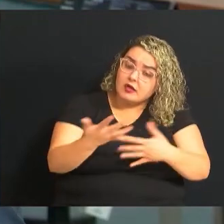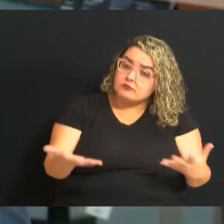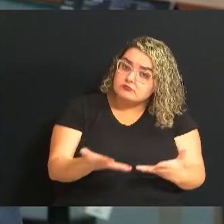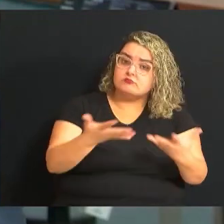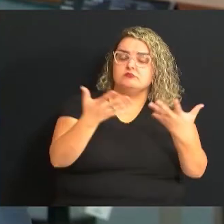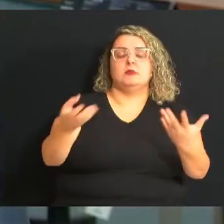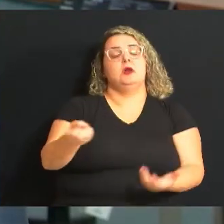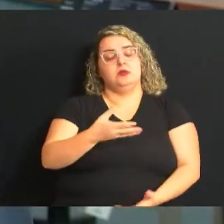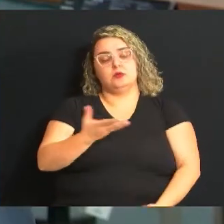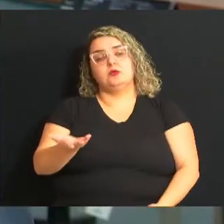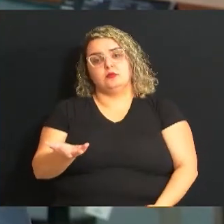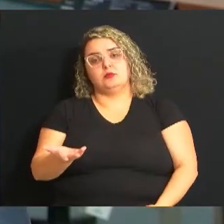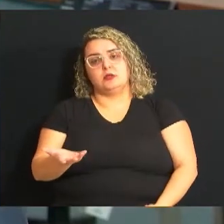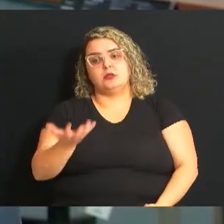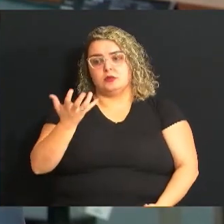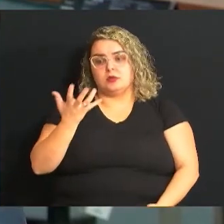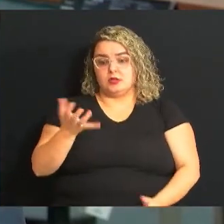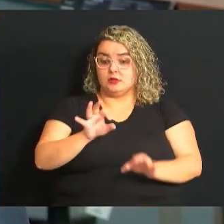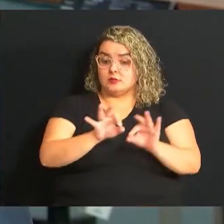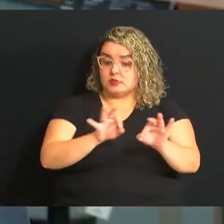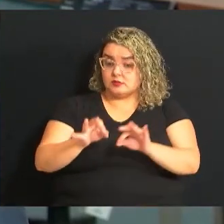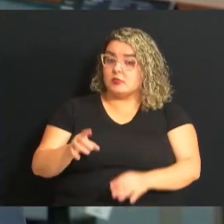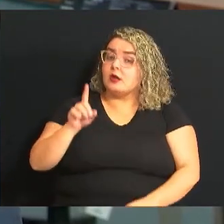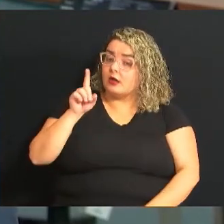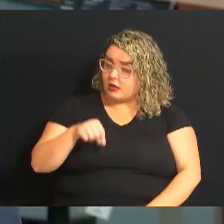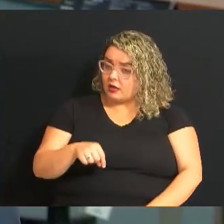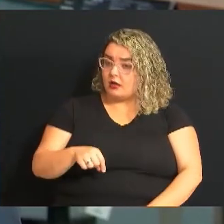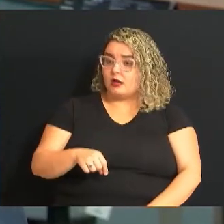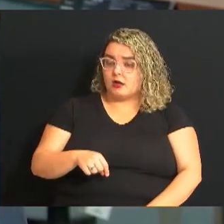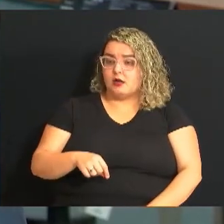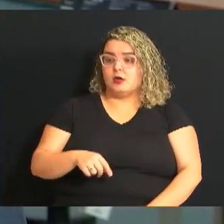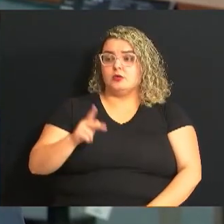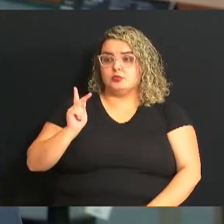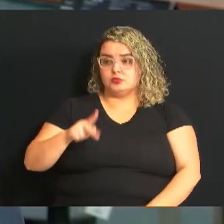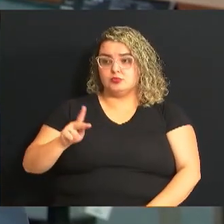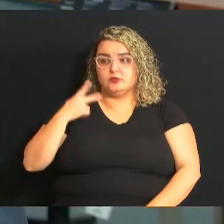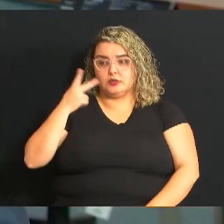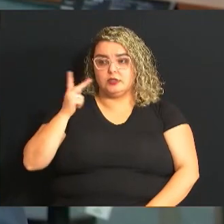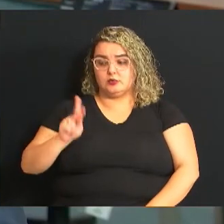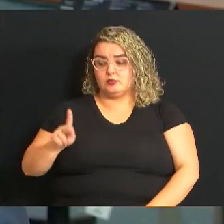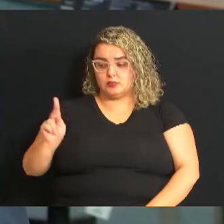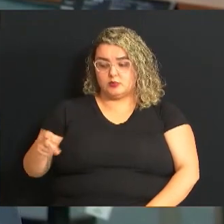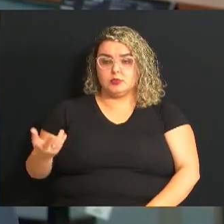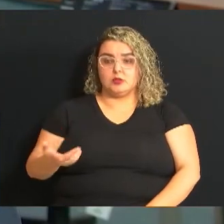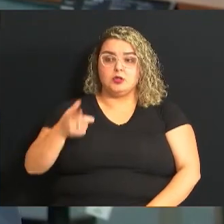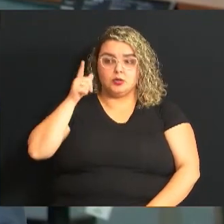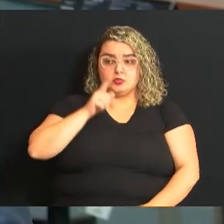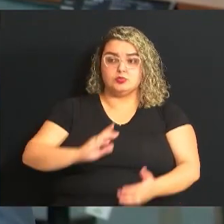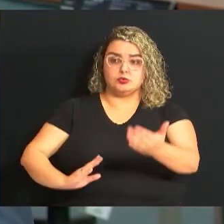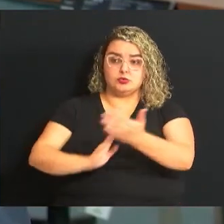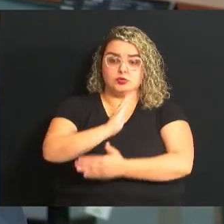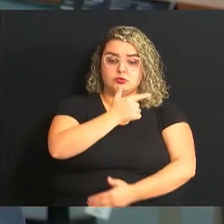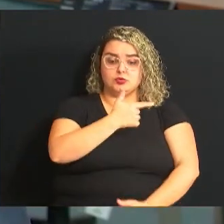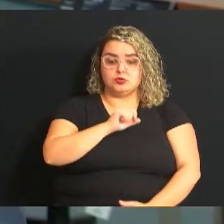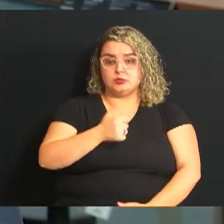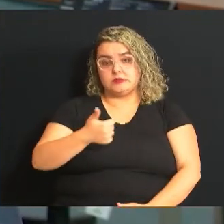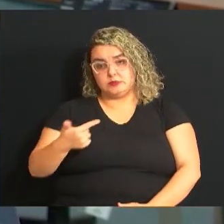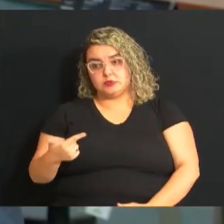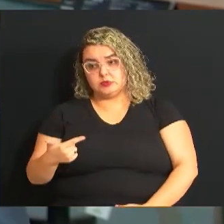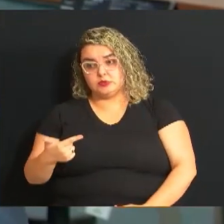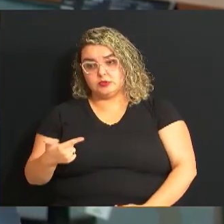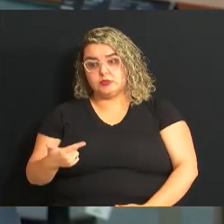proibido de assistência religiosa aqui no Hospital do Ouro Verde. No documento, o vereador questiona qual o